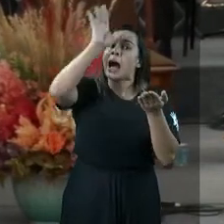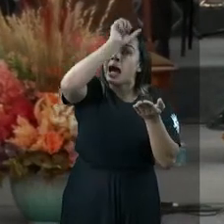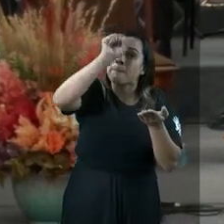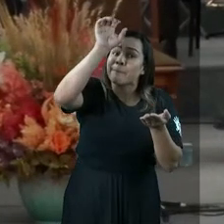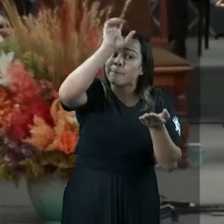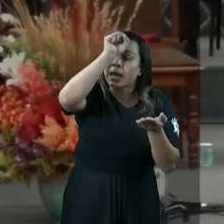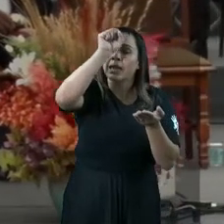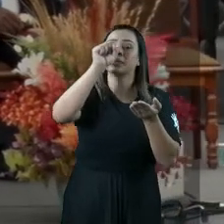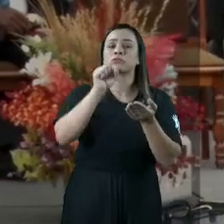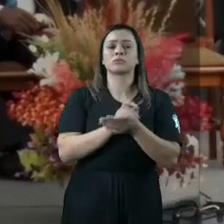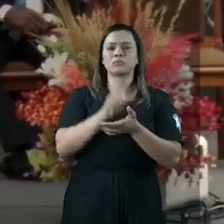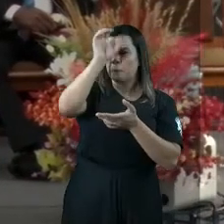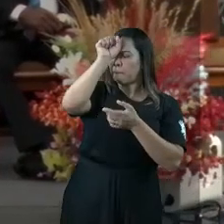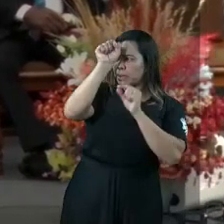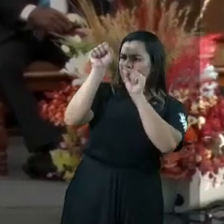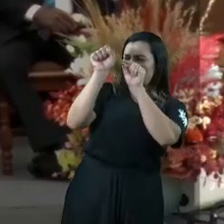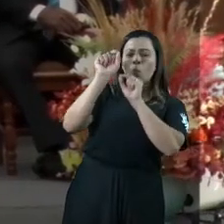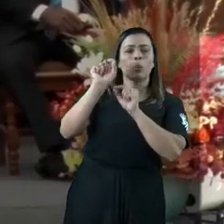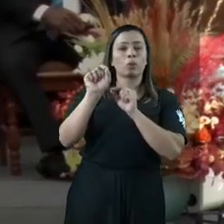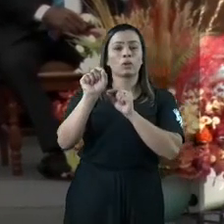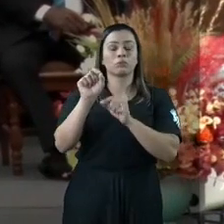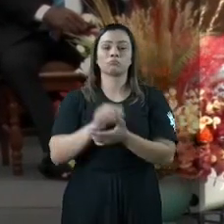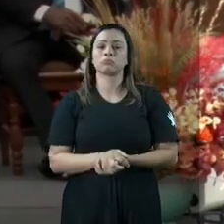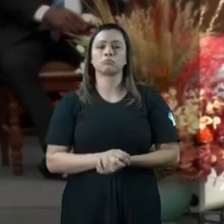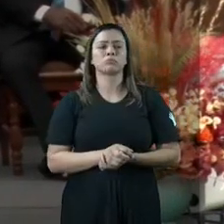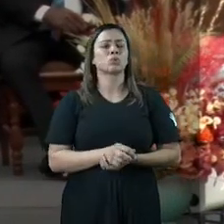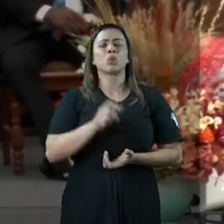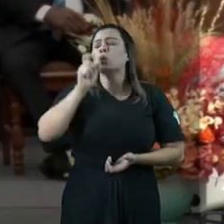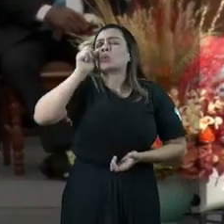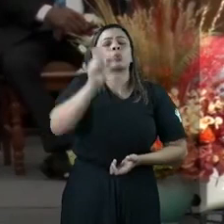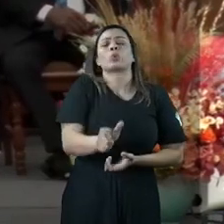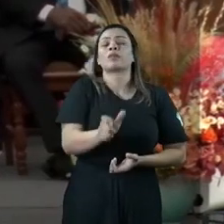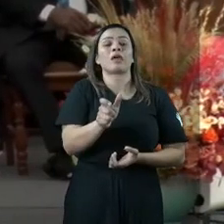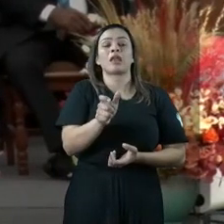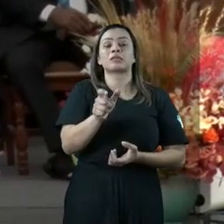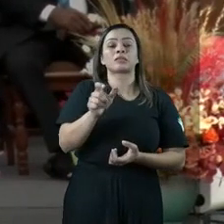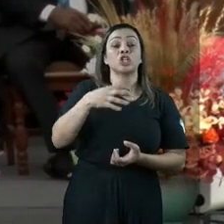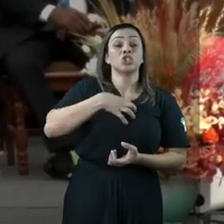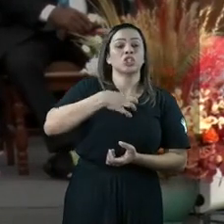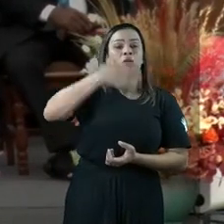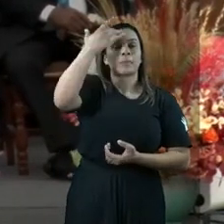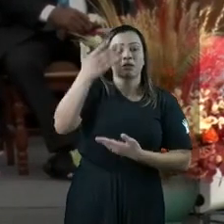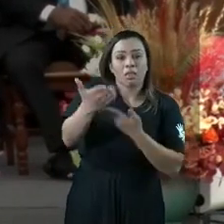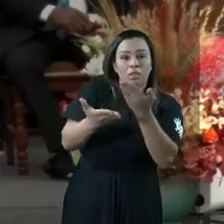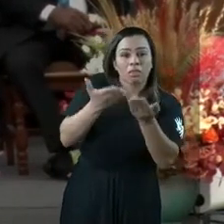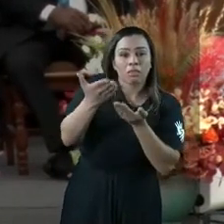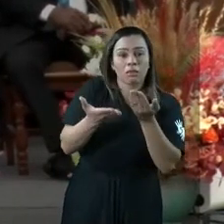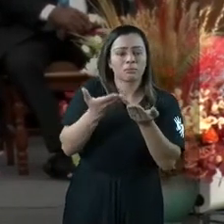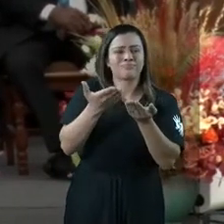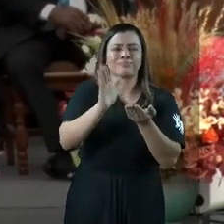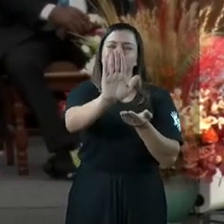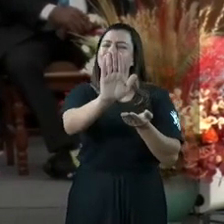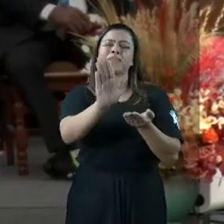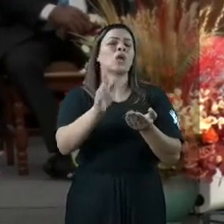Aprender o quê, pastor? Não importa como te tratam no primeiro domingo, o que importa é o que vai acontecer depois da